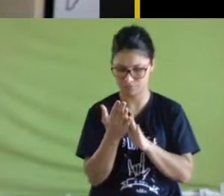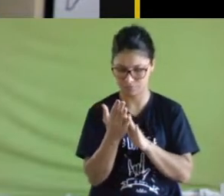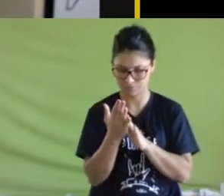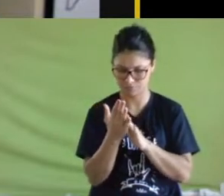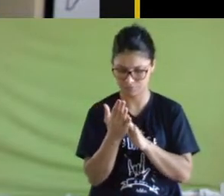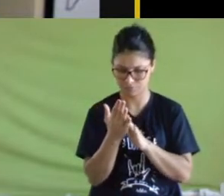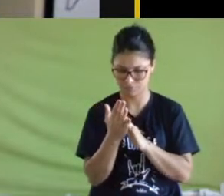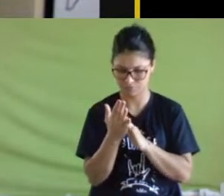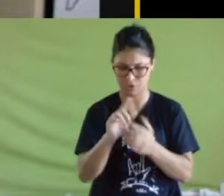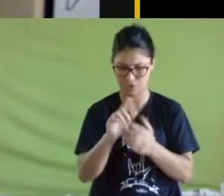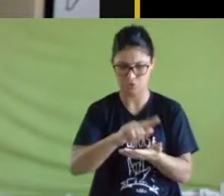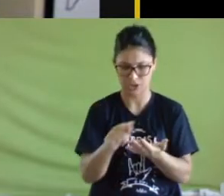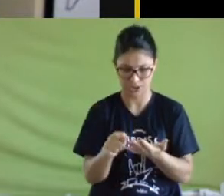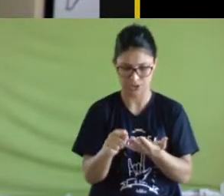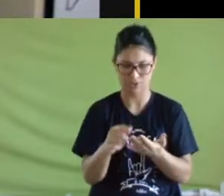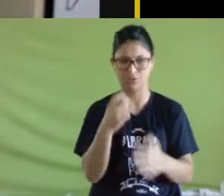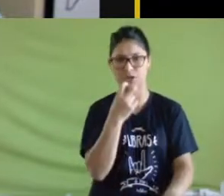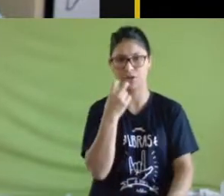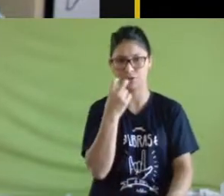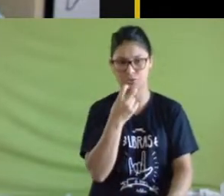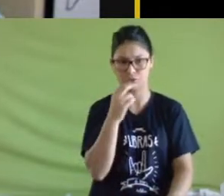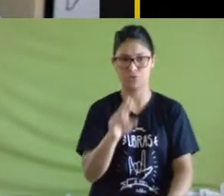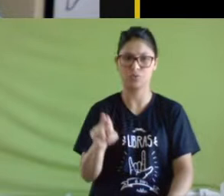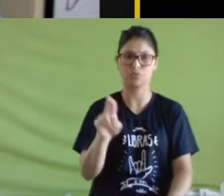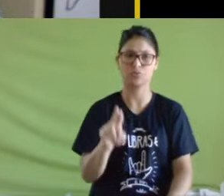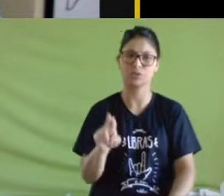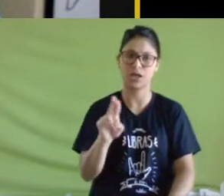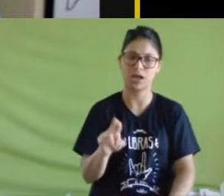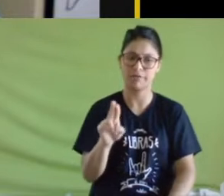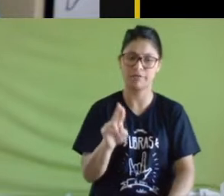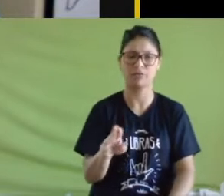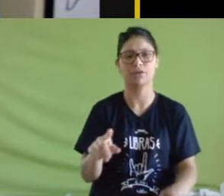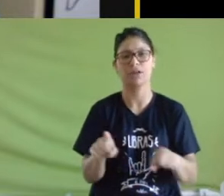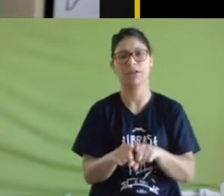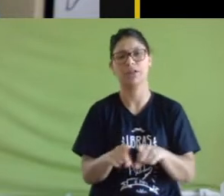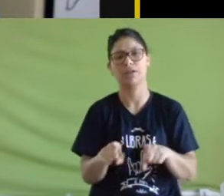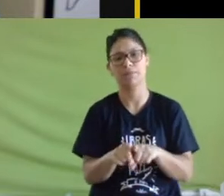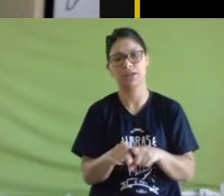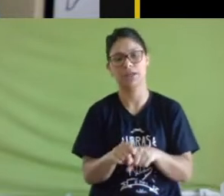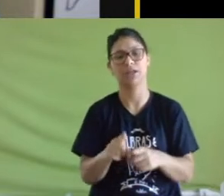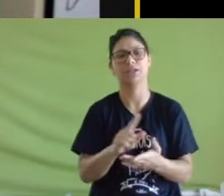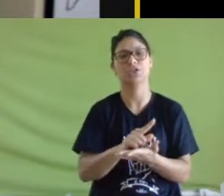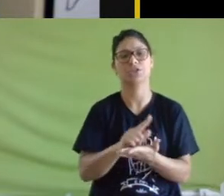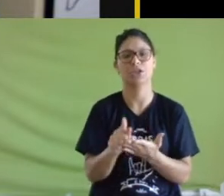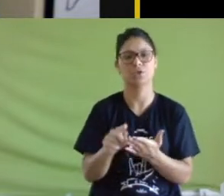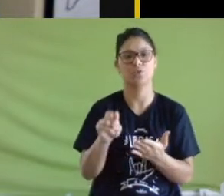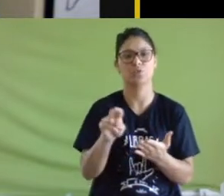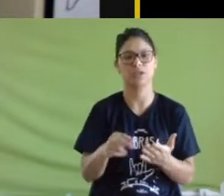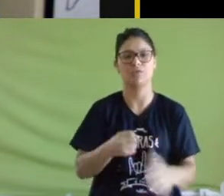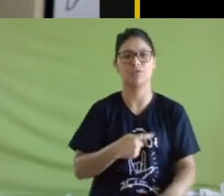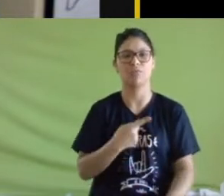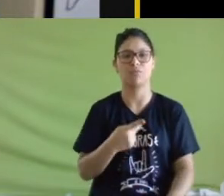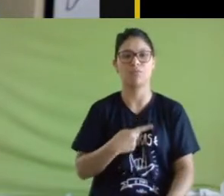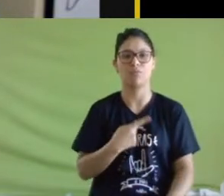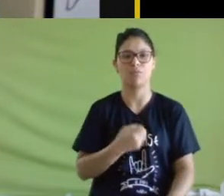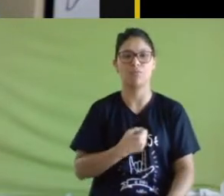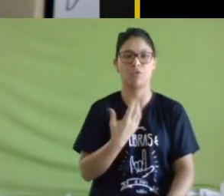que os oradores usavam, mas também eram os gêneros usados pelos poetas, quer